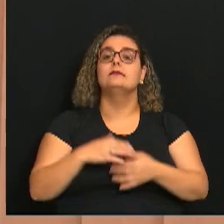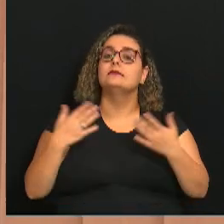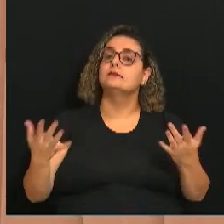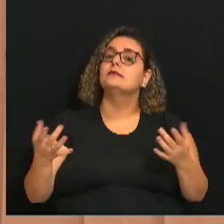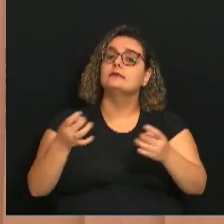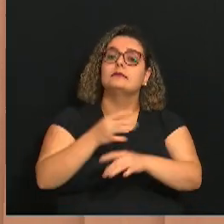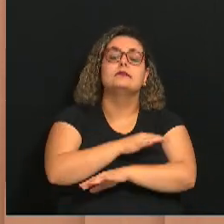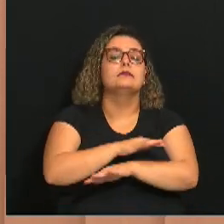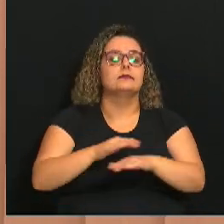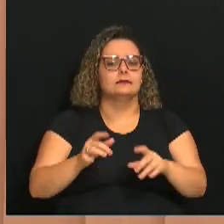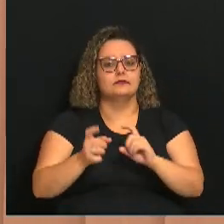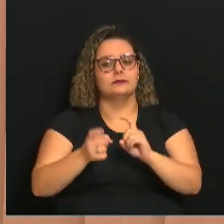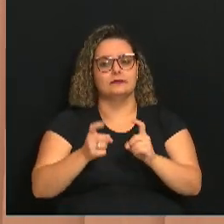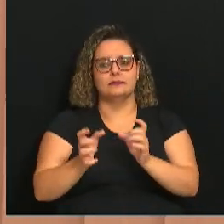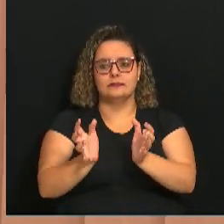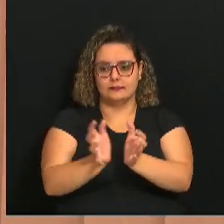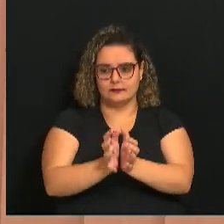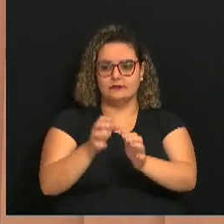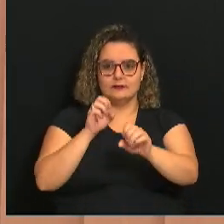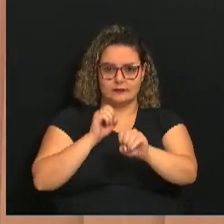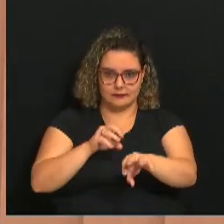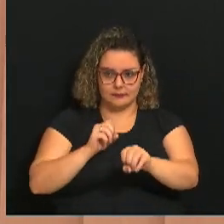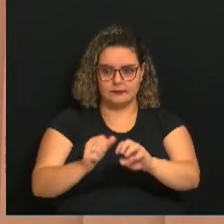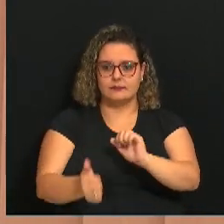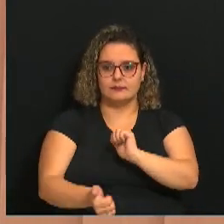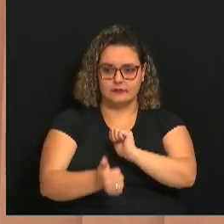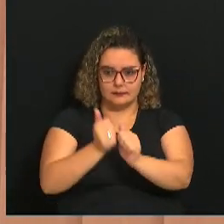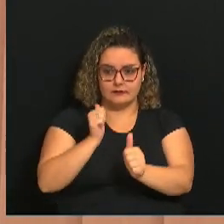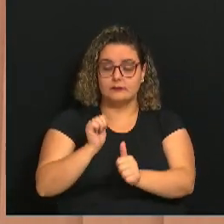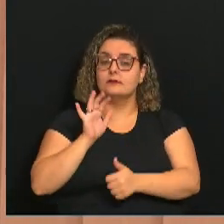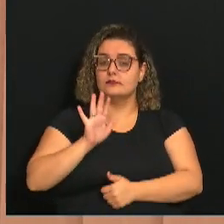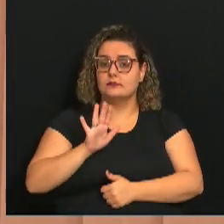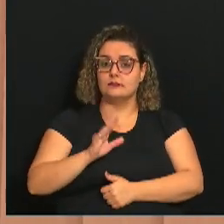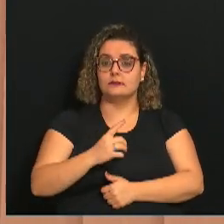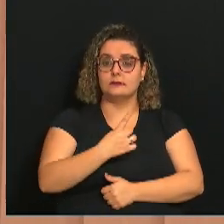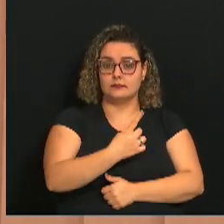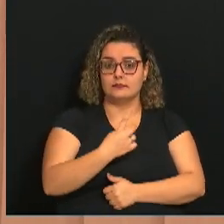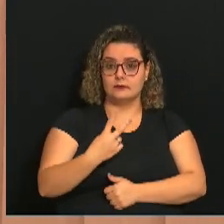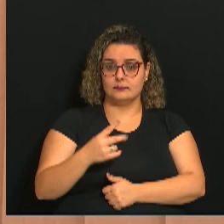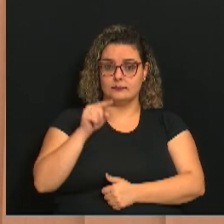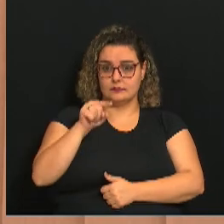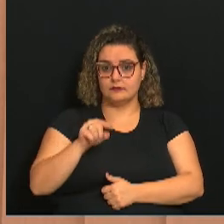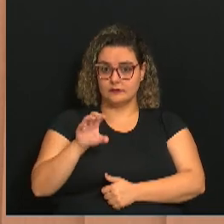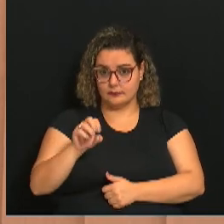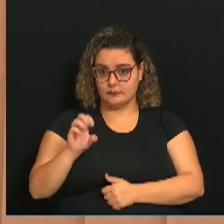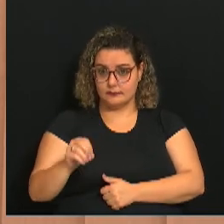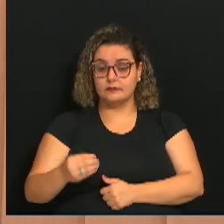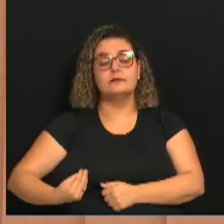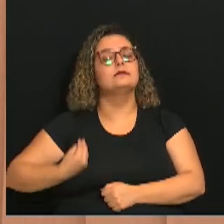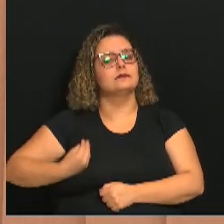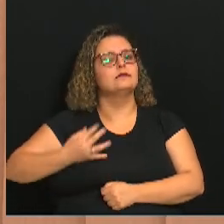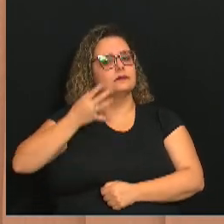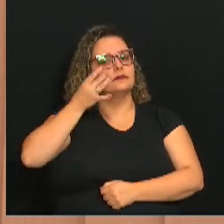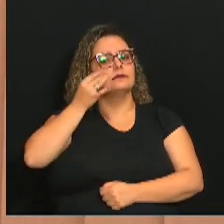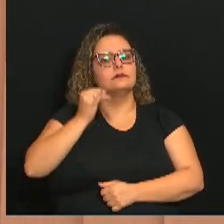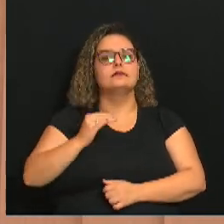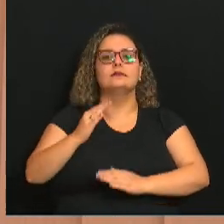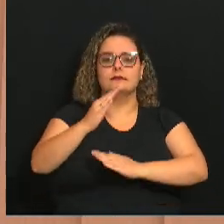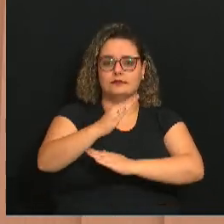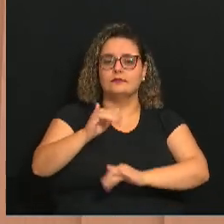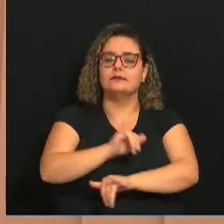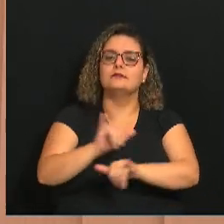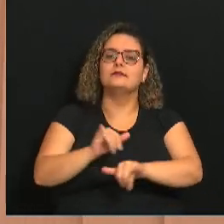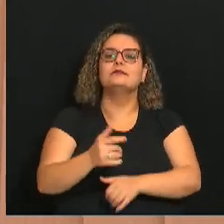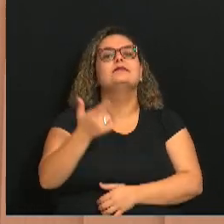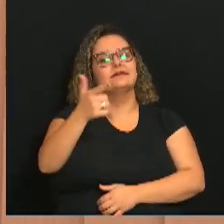Encerrada a reunião da Comissão de Educação e Esporte, logo mais meio-dia, nós teremos ao vivo o Jornal Câmara Notícia. Fique com a